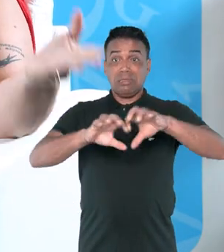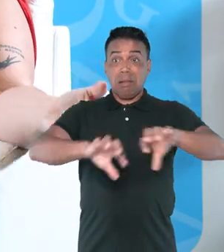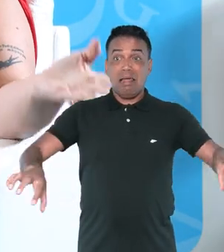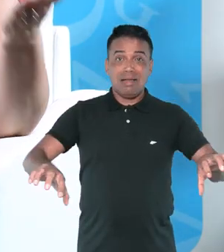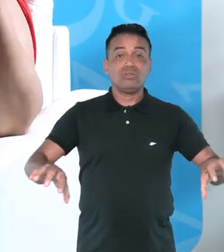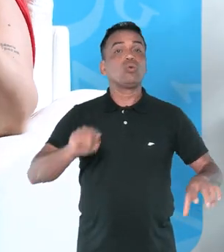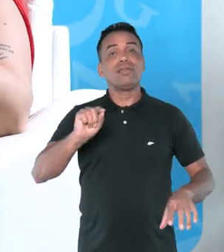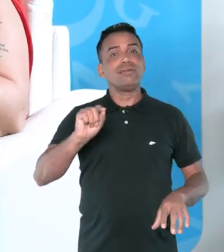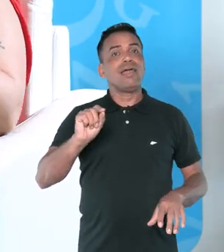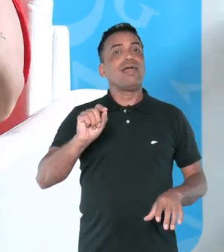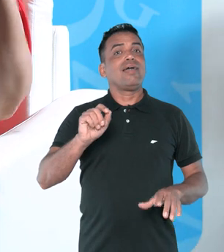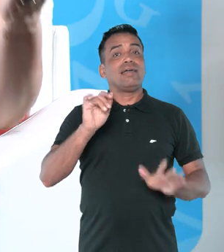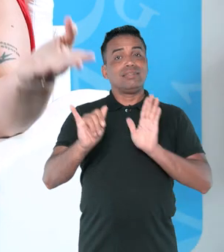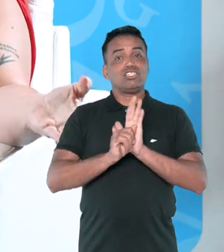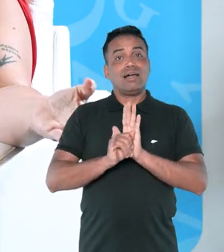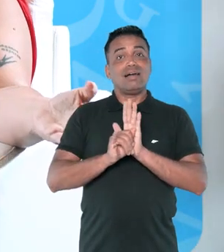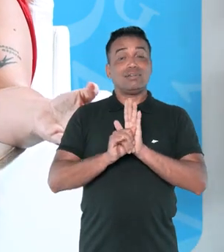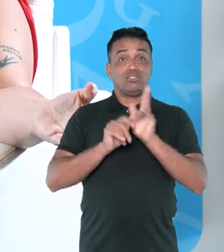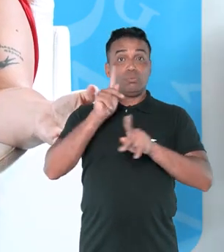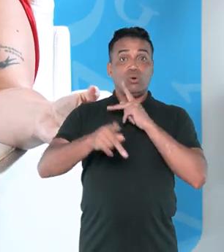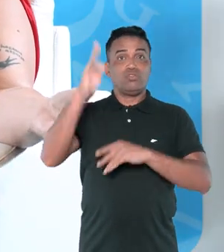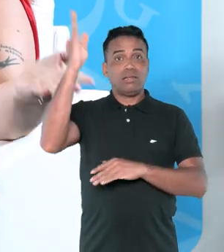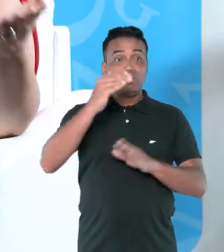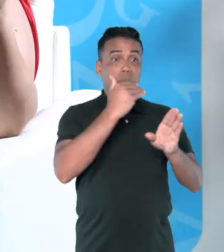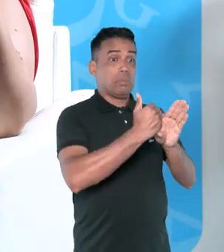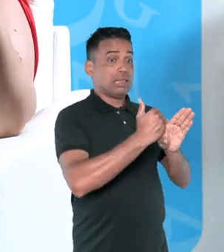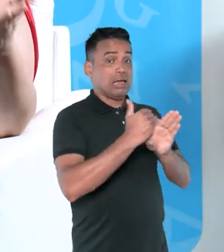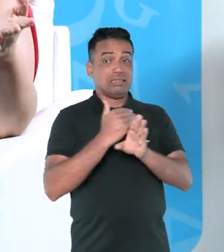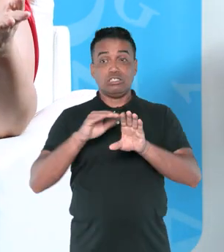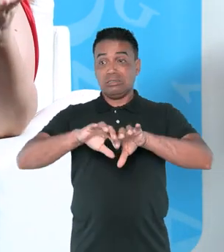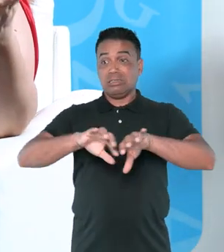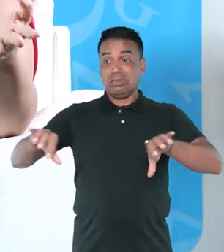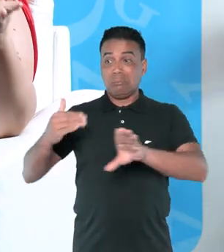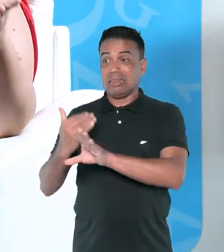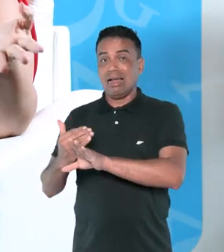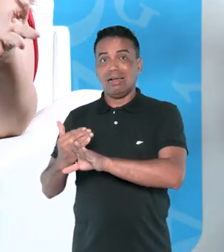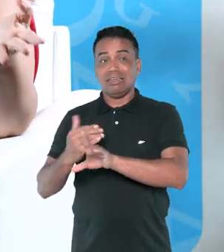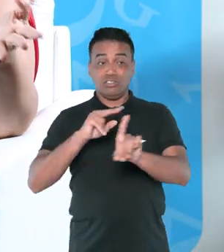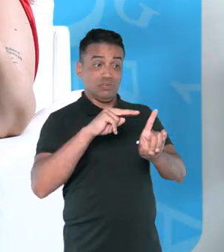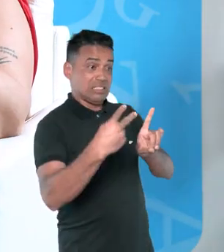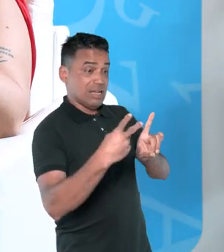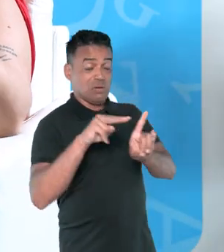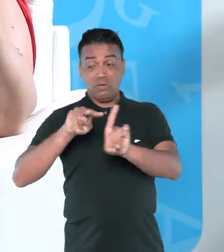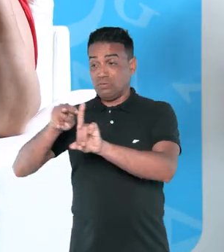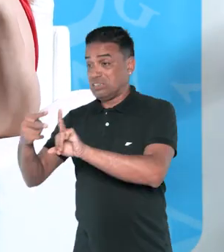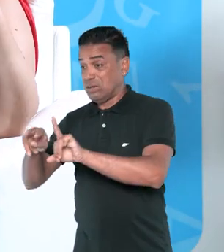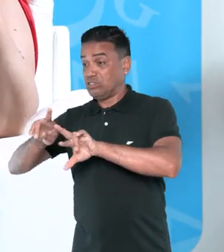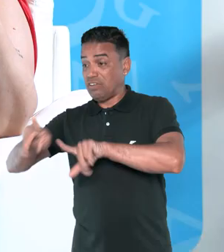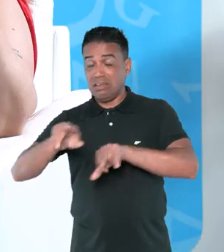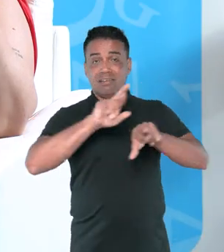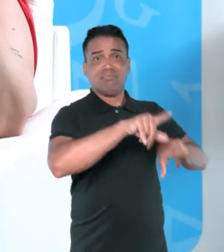ser brasileiro então, se metade dos brasileiros, ou mais da metade, enxerga o Brasil dessa maneira?